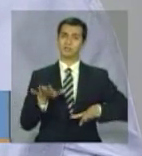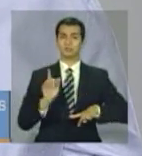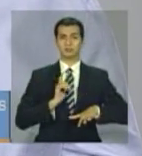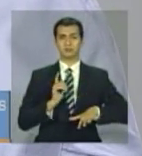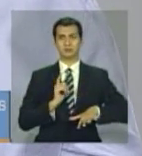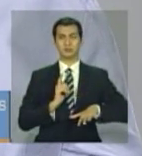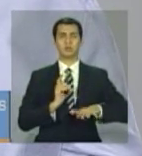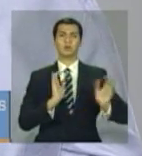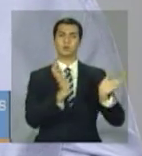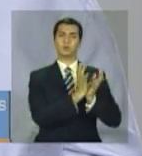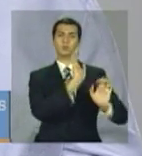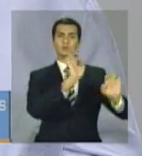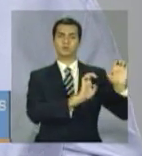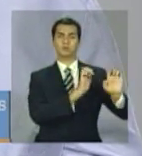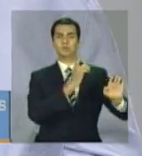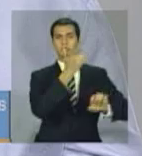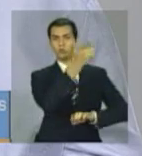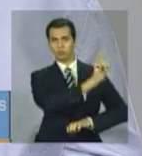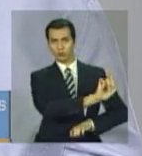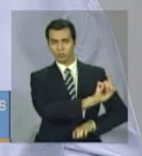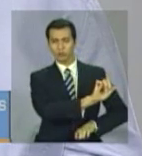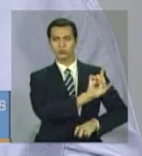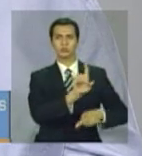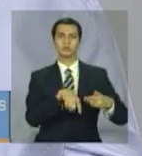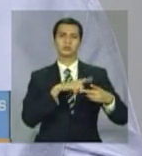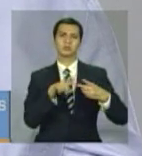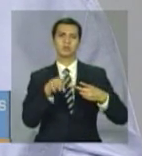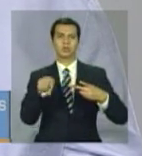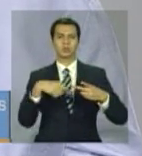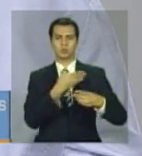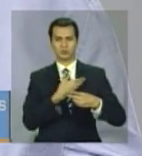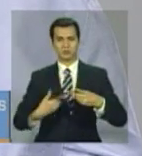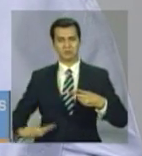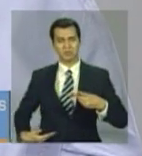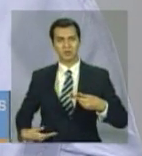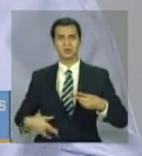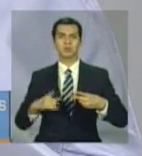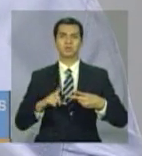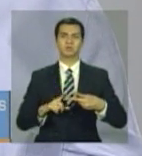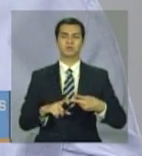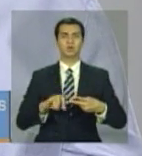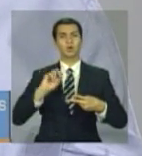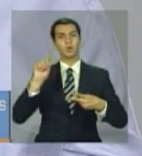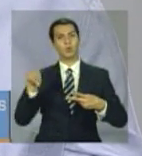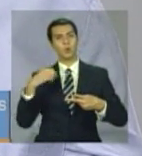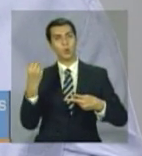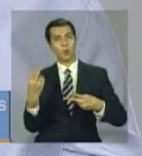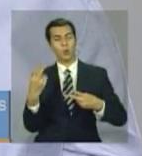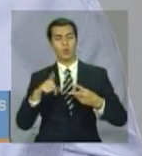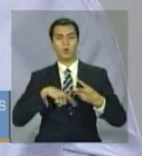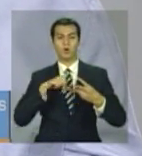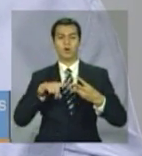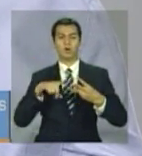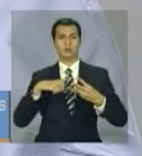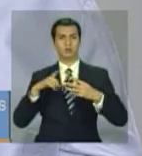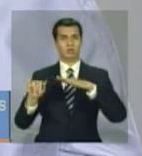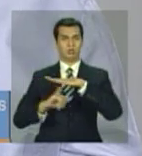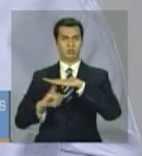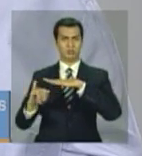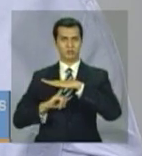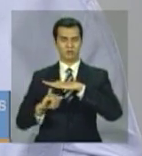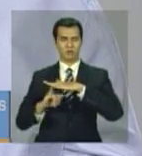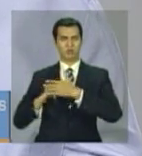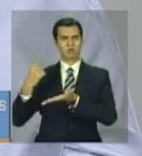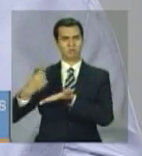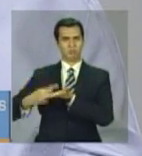sua terceirização total, né, outros faziam uma parceria até com a entidade beneficente para fazer a gestão do